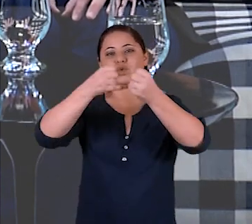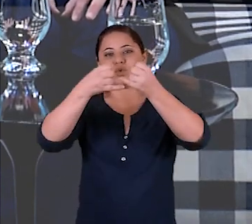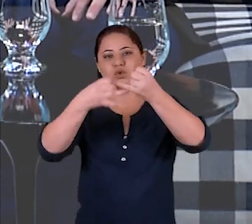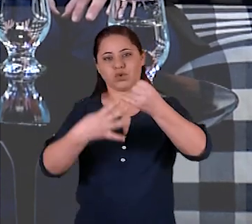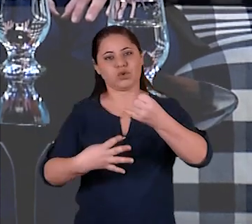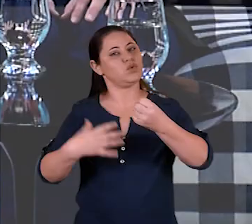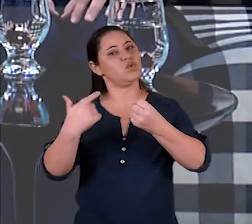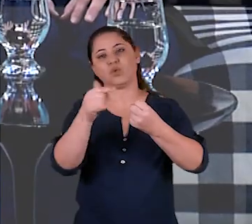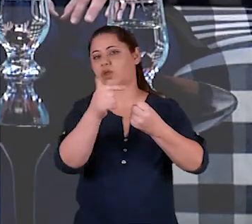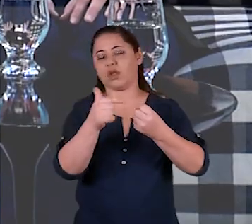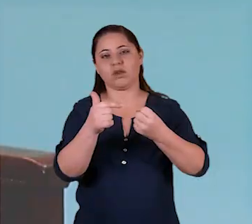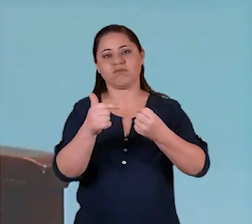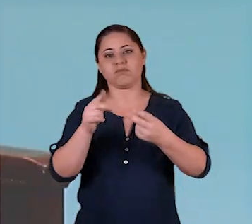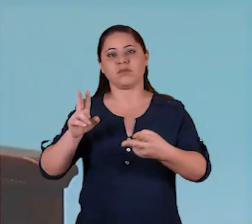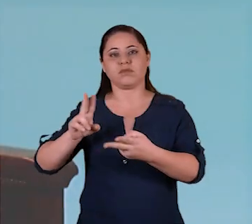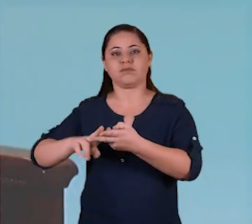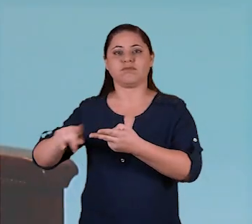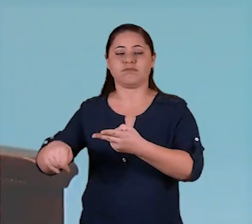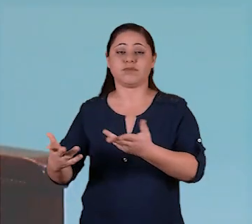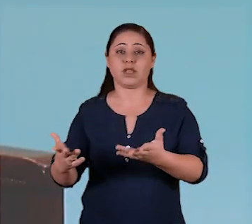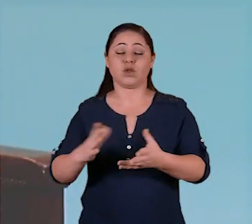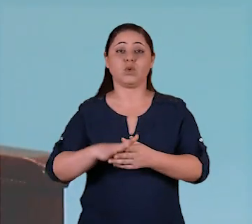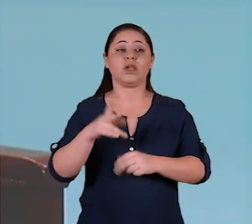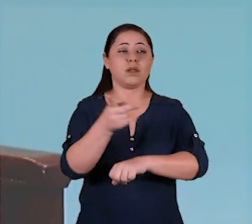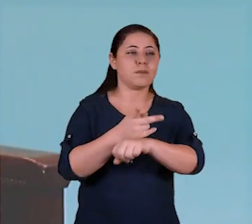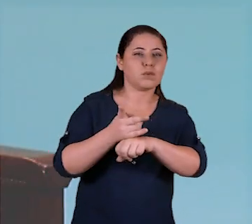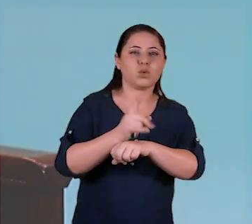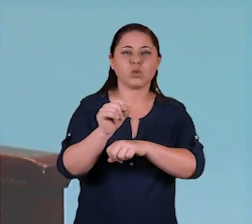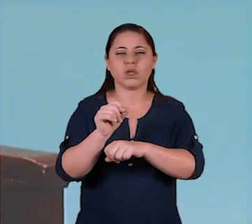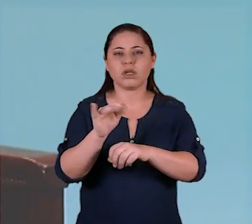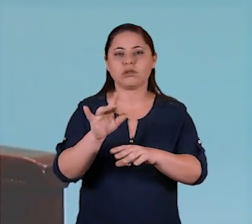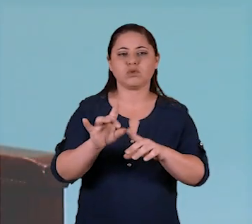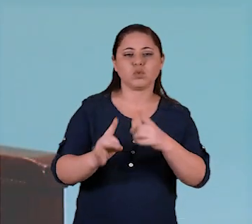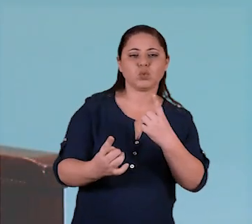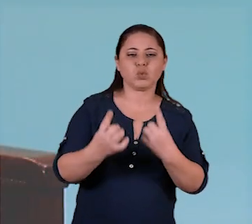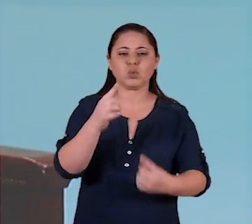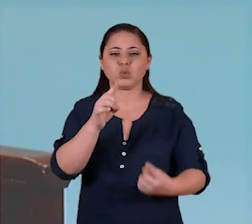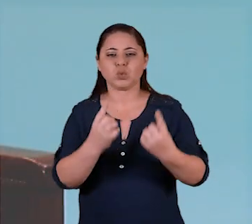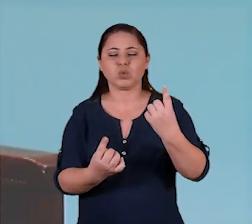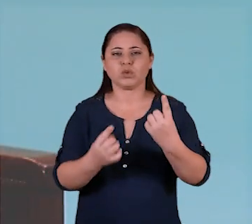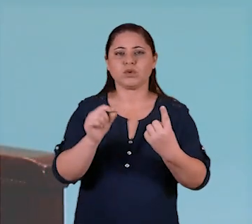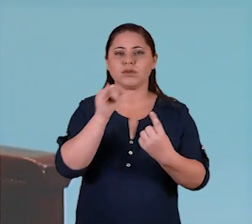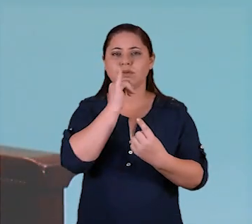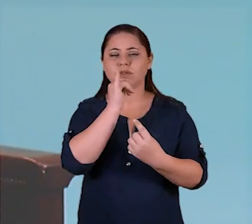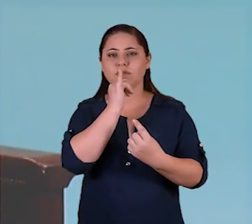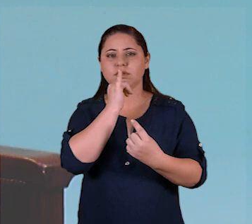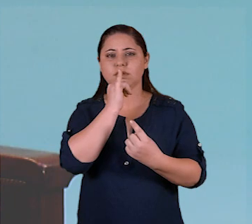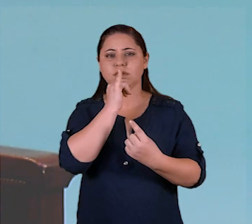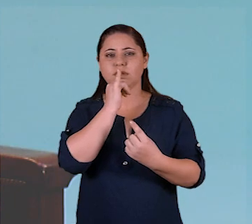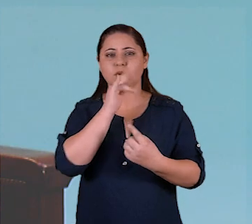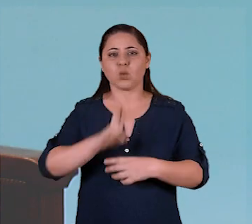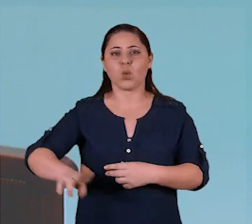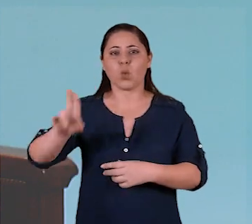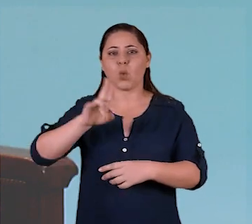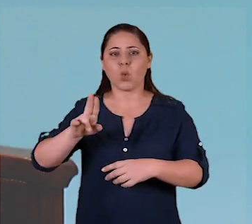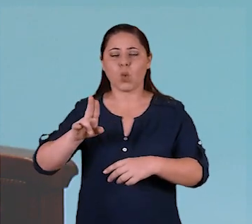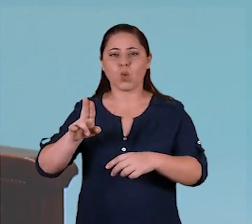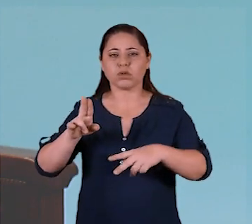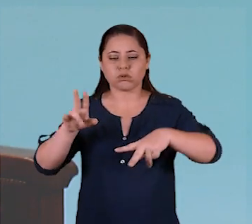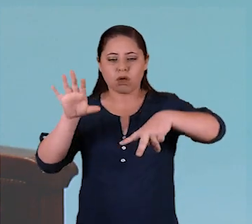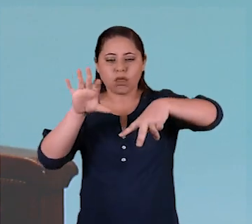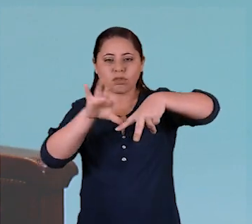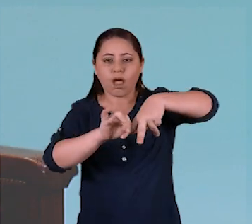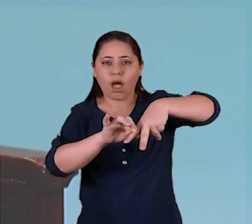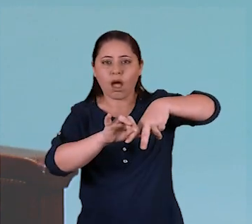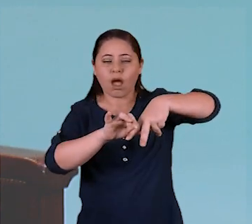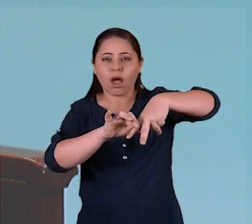esse agressor preso. O que está se buscando são as alternativas, com por exemplo, o uso da tornozeleira